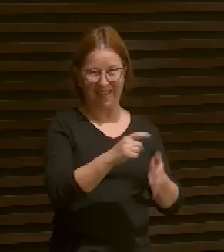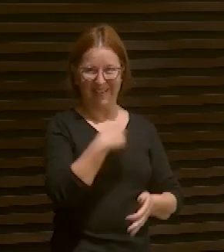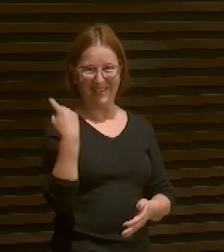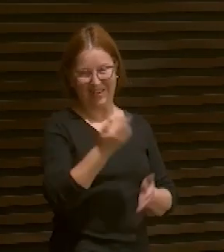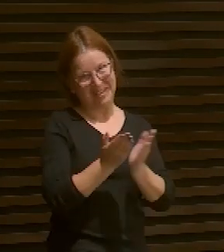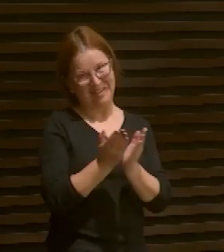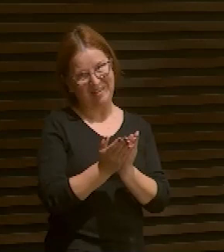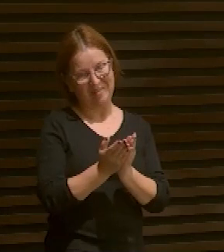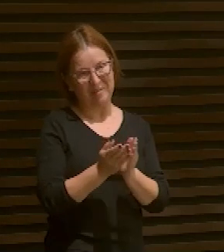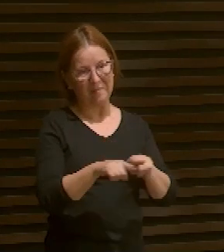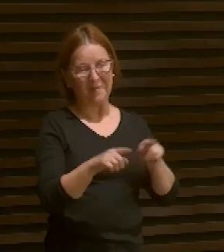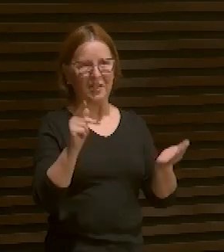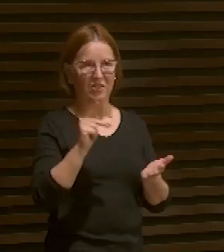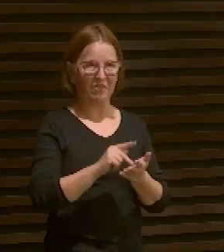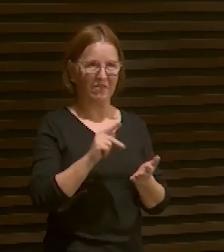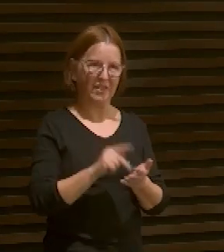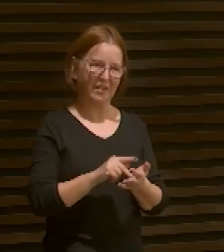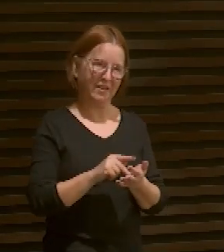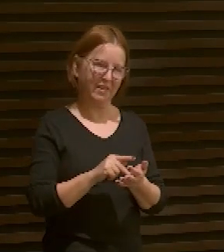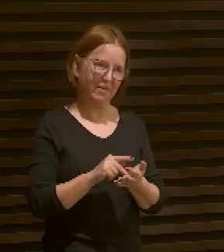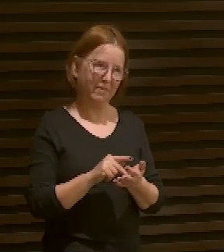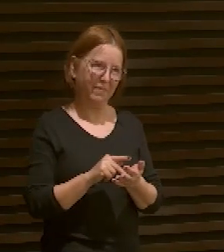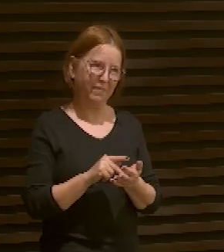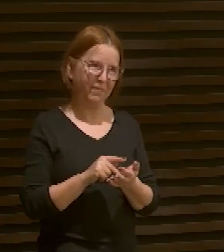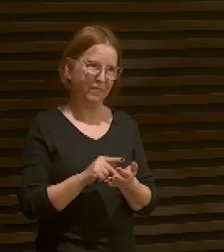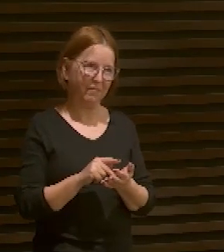na verdade nós cedemos